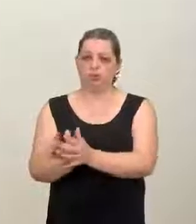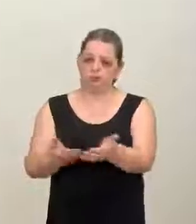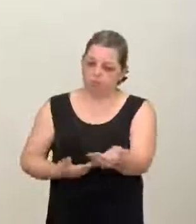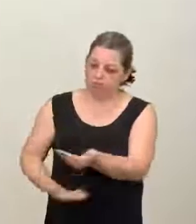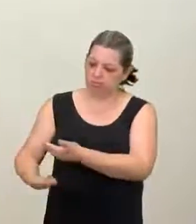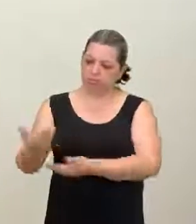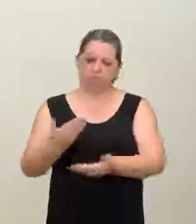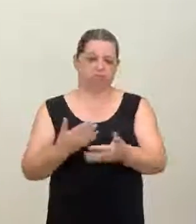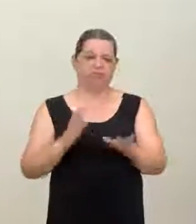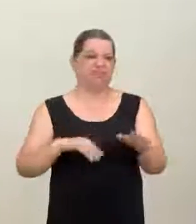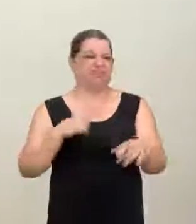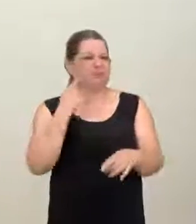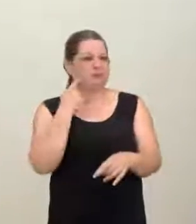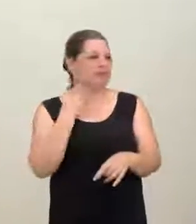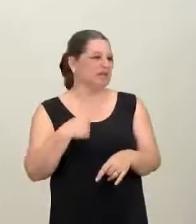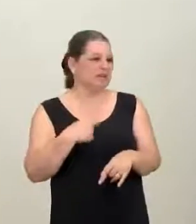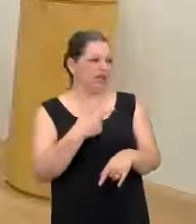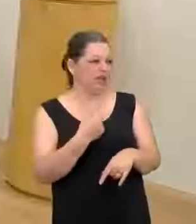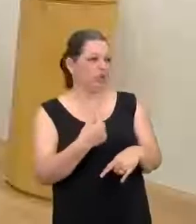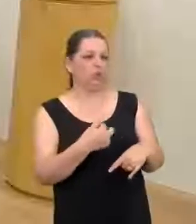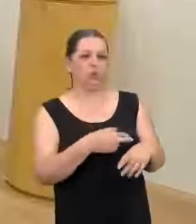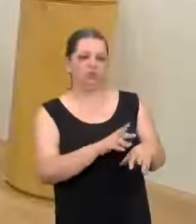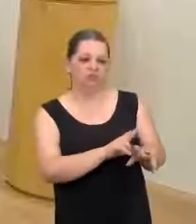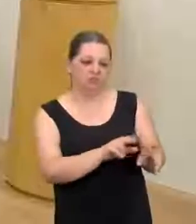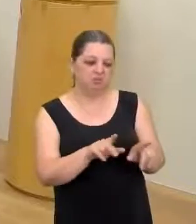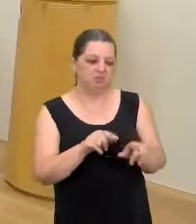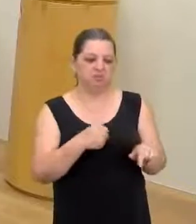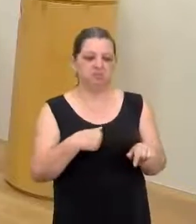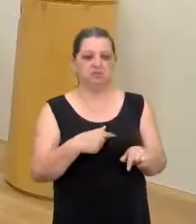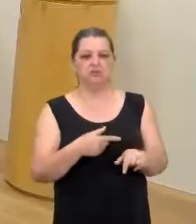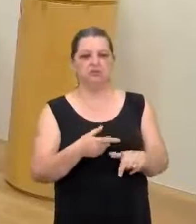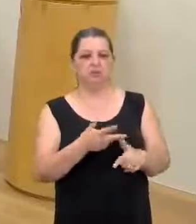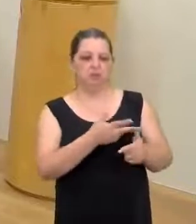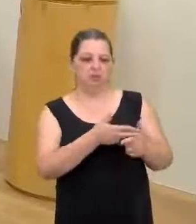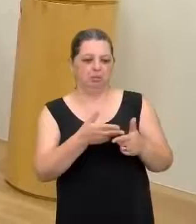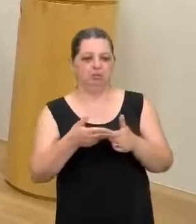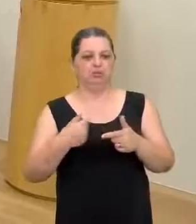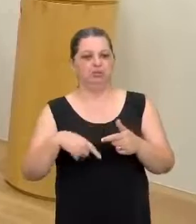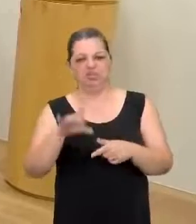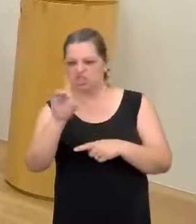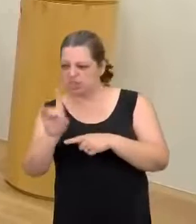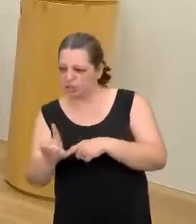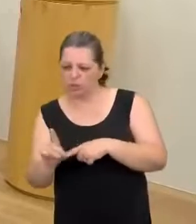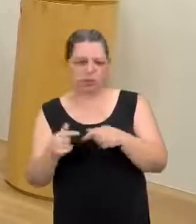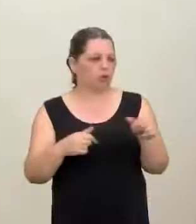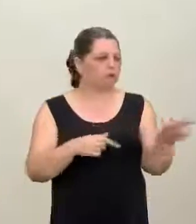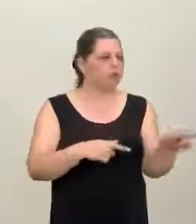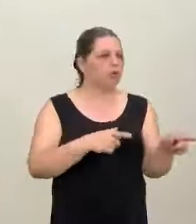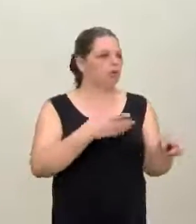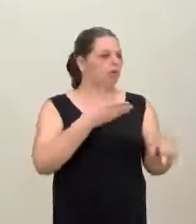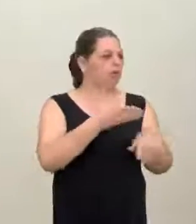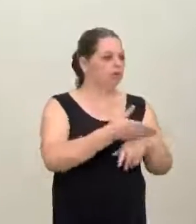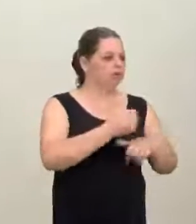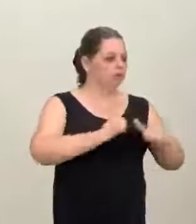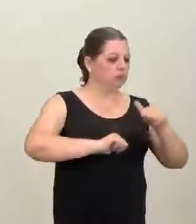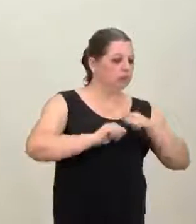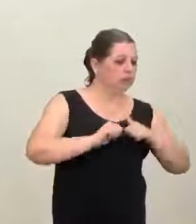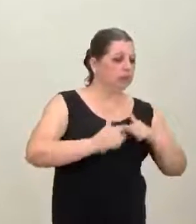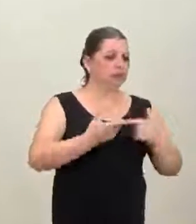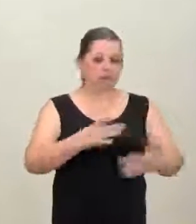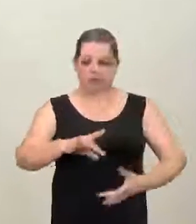não tem, eu sou o roteirista, você é o ator, você é o diretor. Não, a gente constrói a peça junto sem